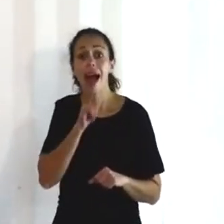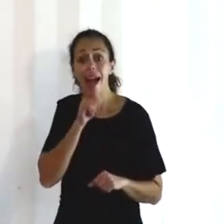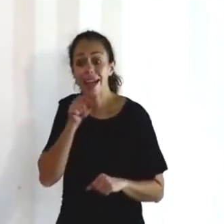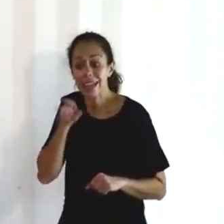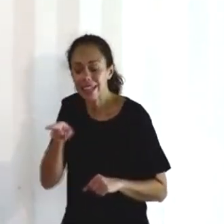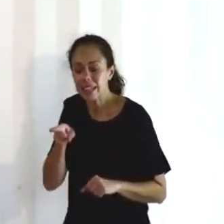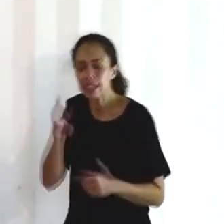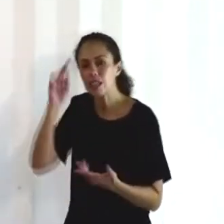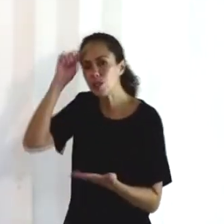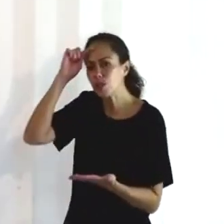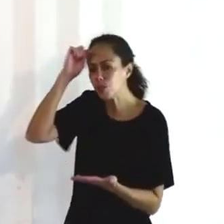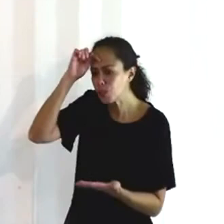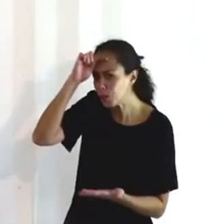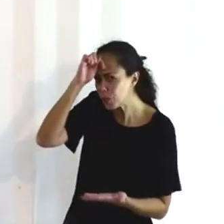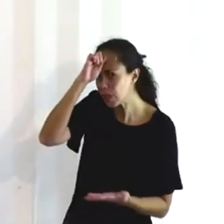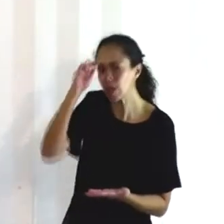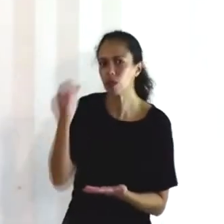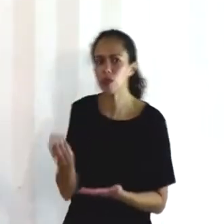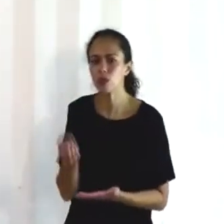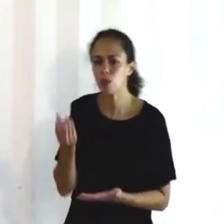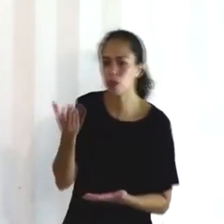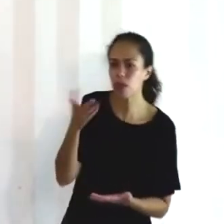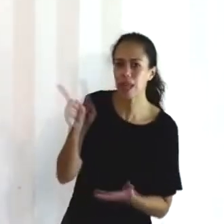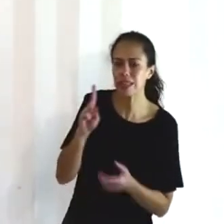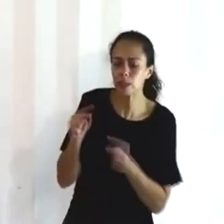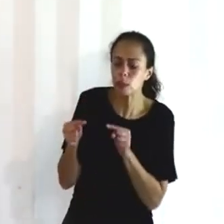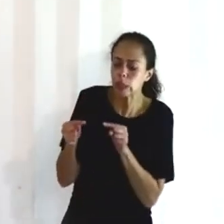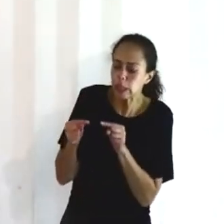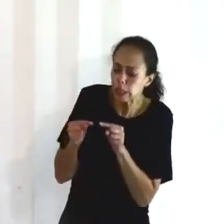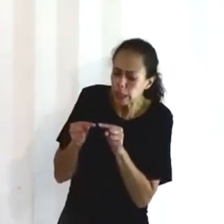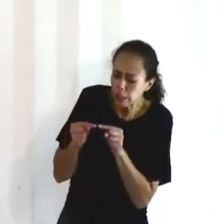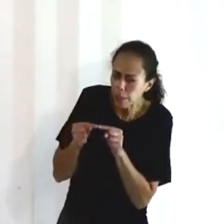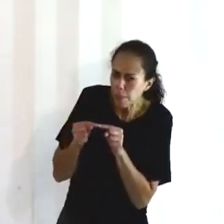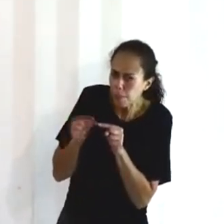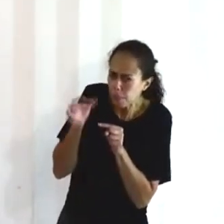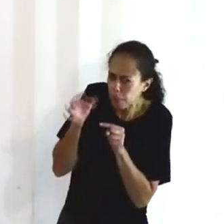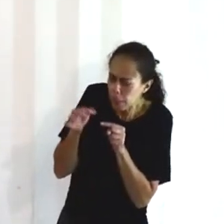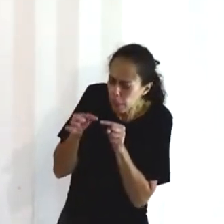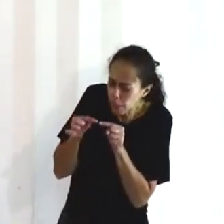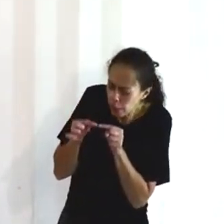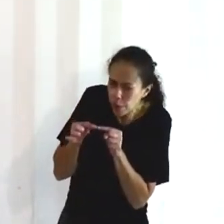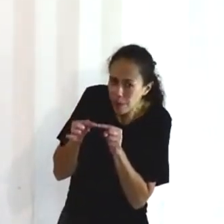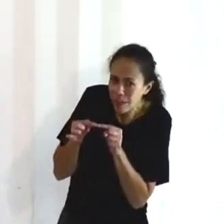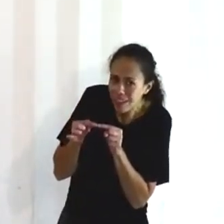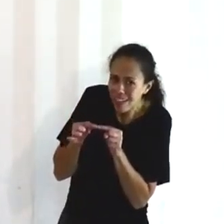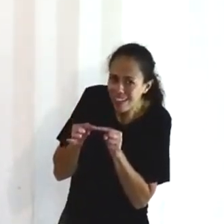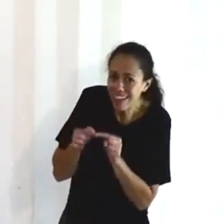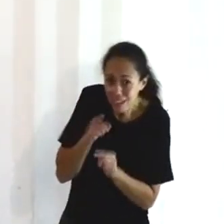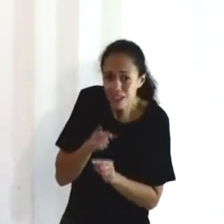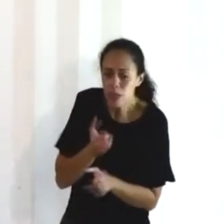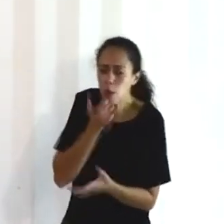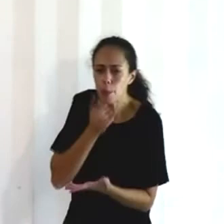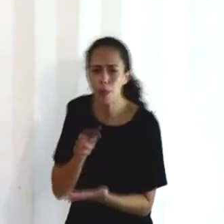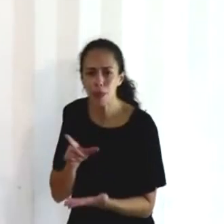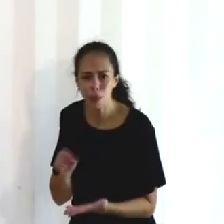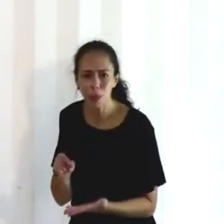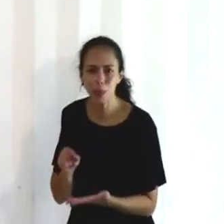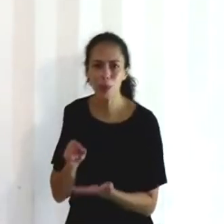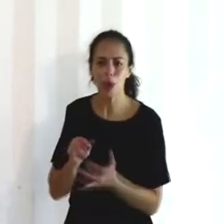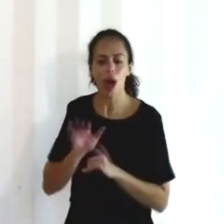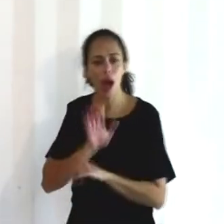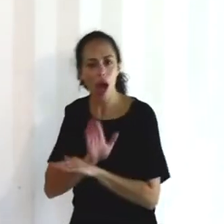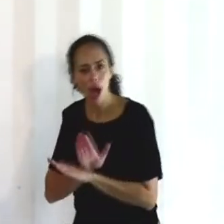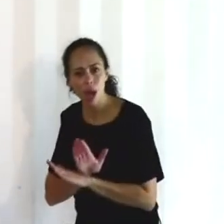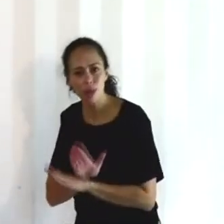a graça cristã e podem ser aperfeiçoadas. Alguém que comete alguma imprudência ou